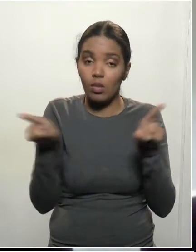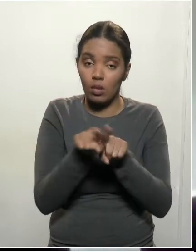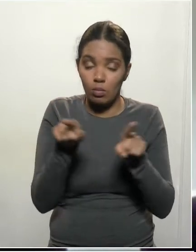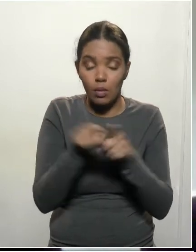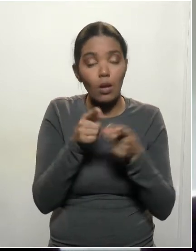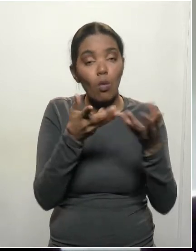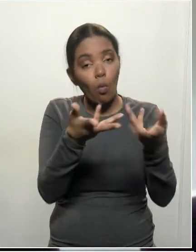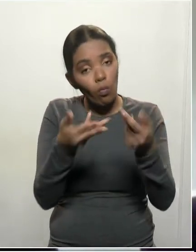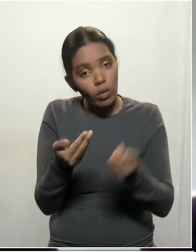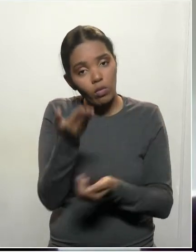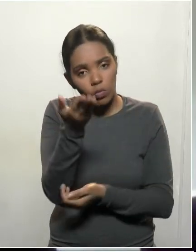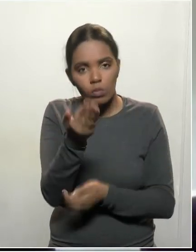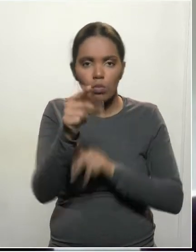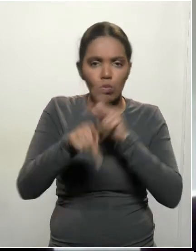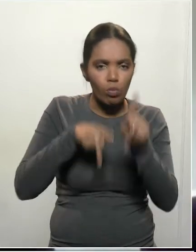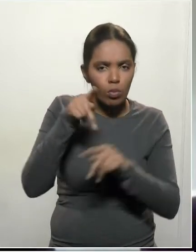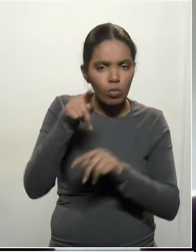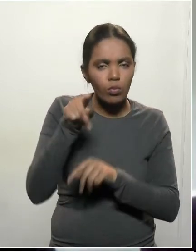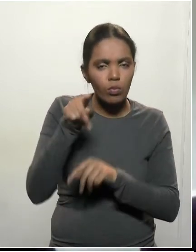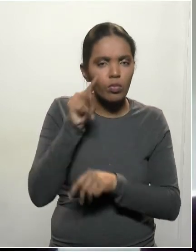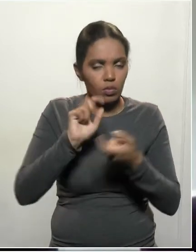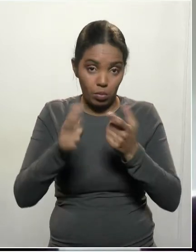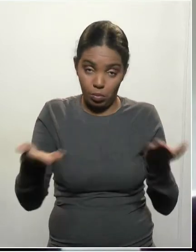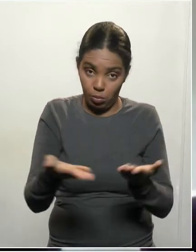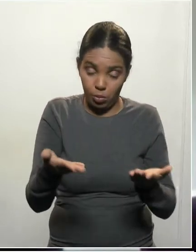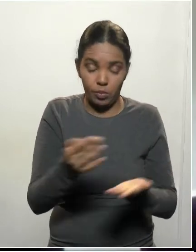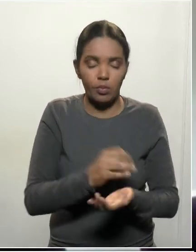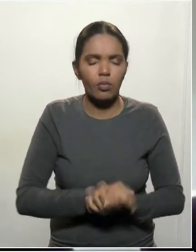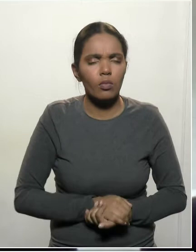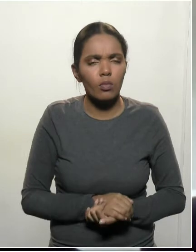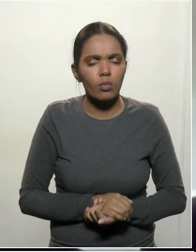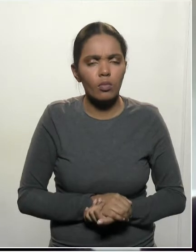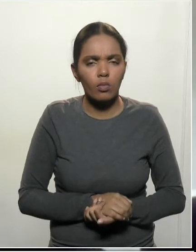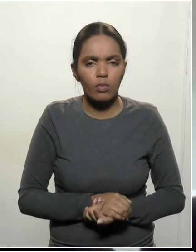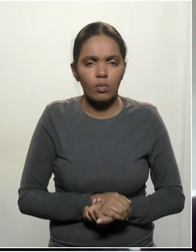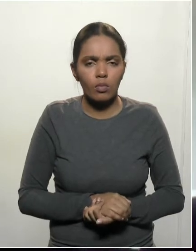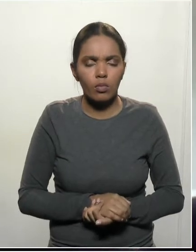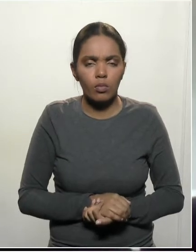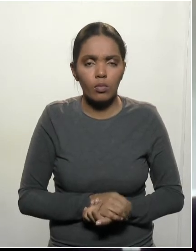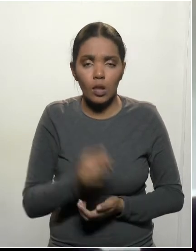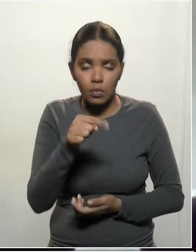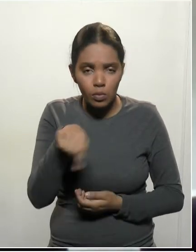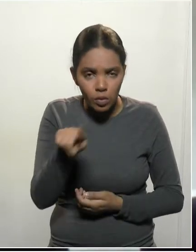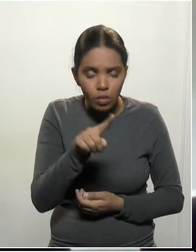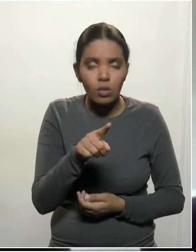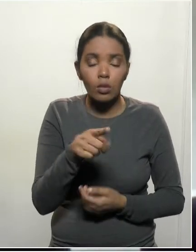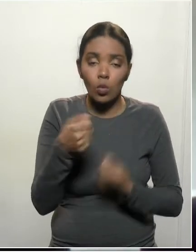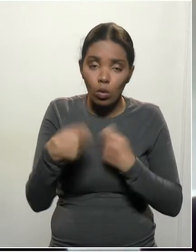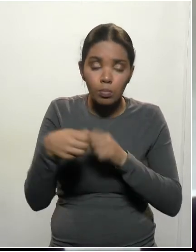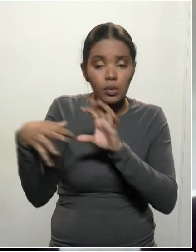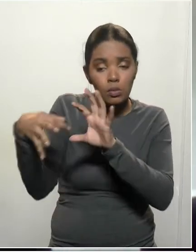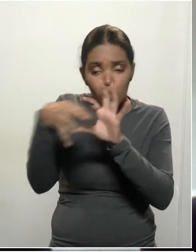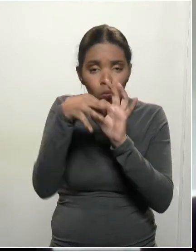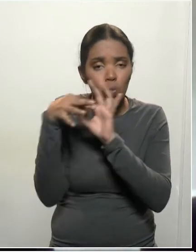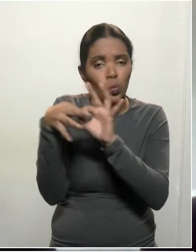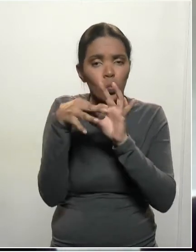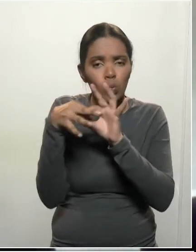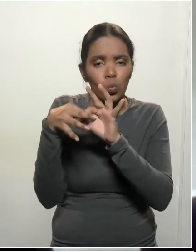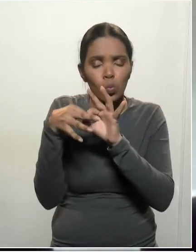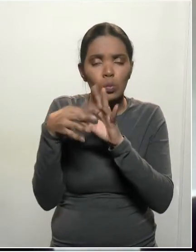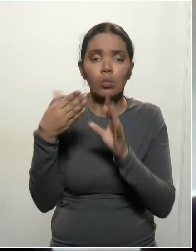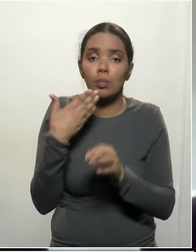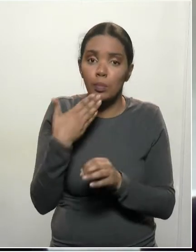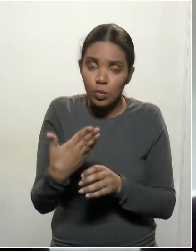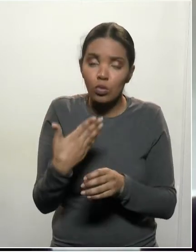que está acompanhando esta sessão para nos unirmos na defesa